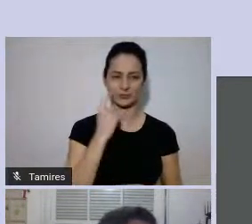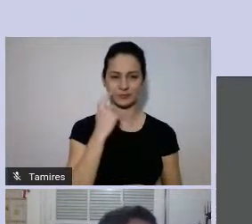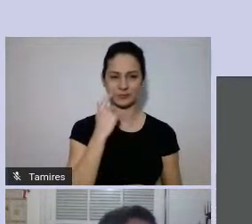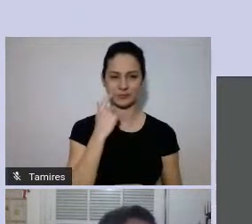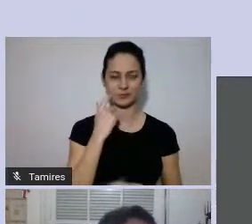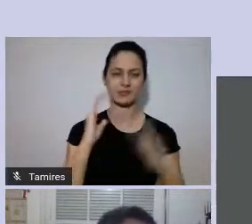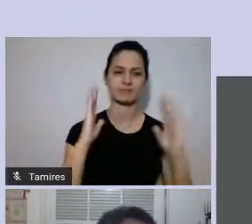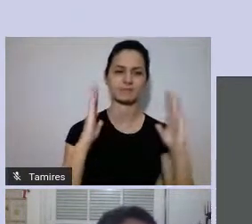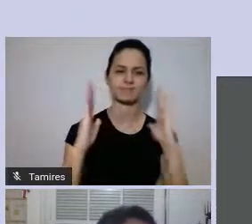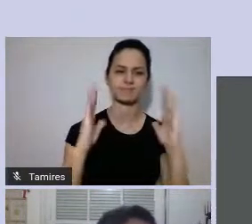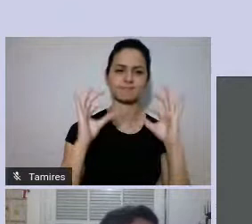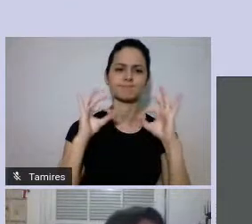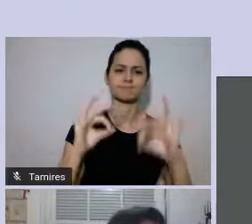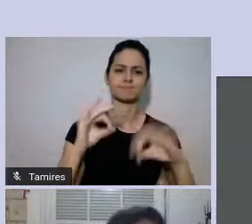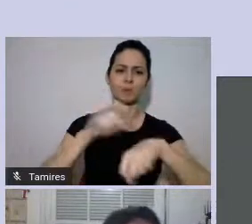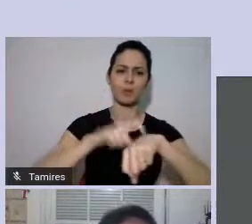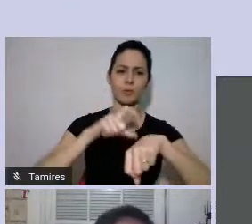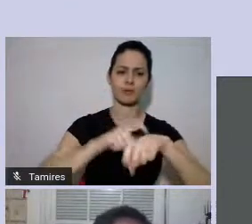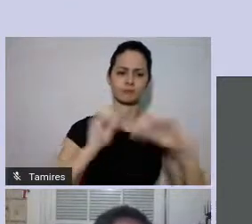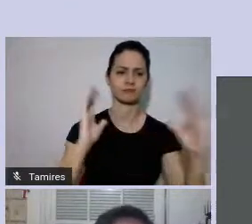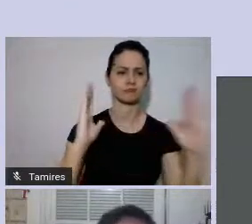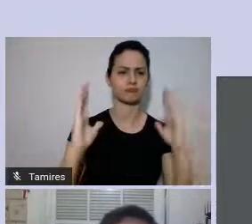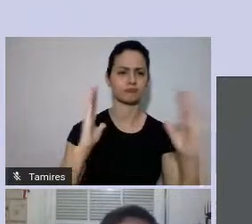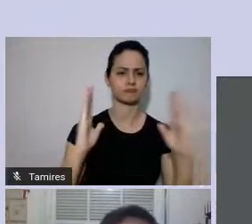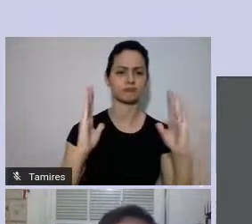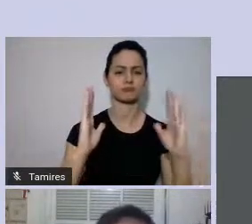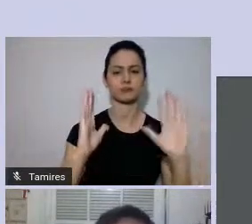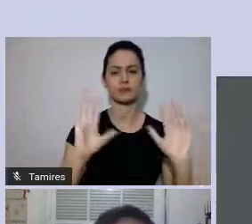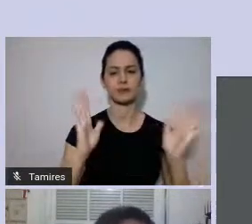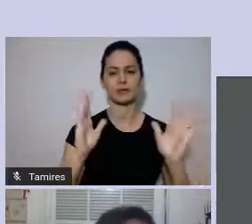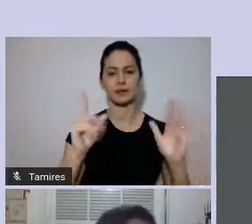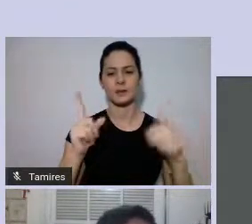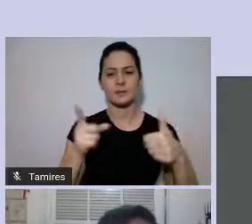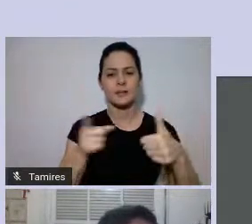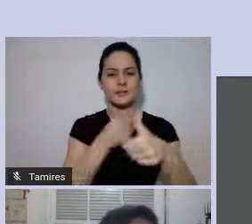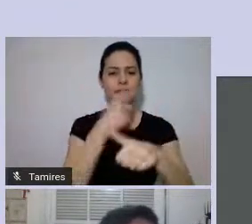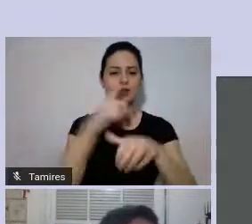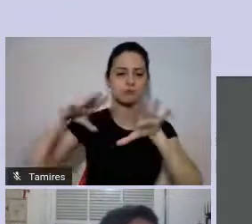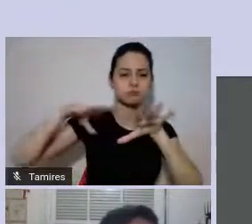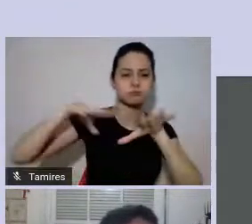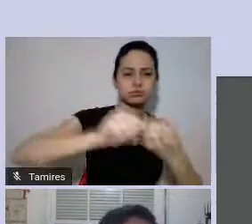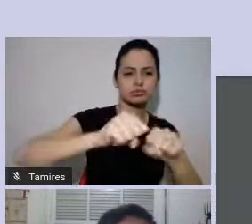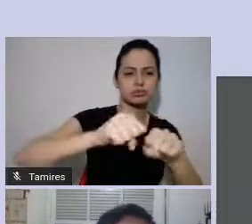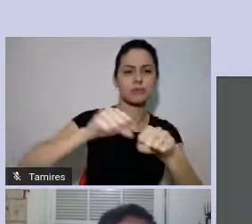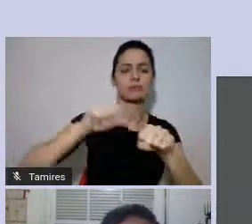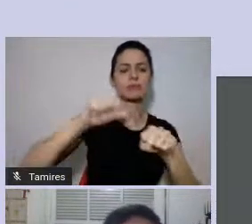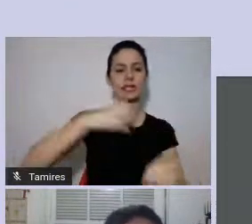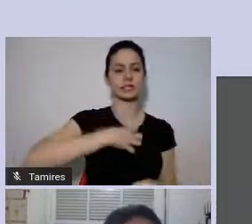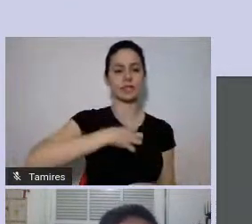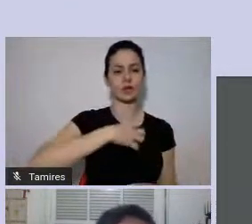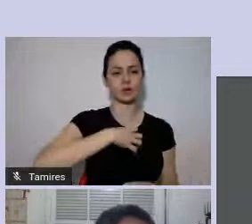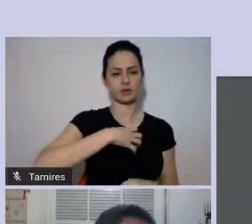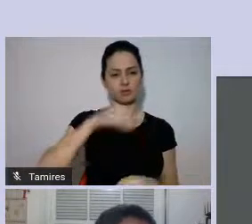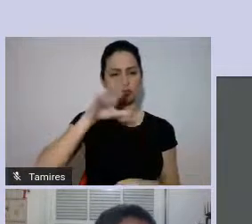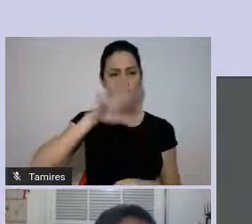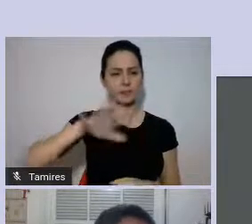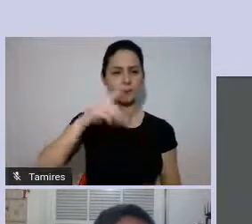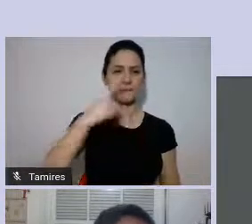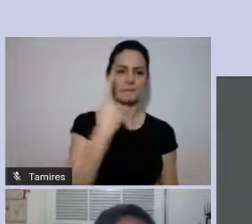já definida desse período. A gente tem uma primeira invasão de Salvador entre